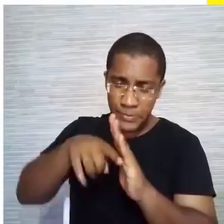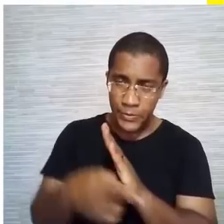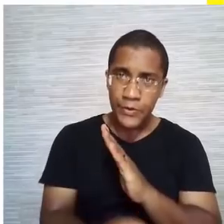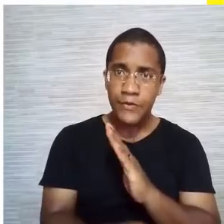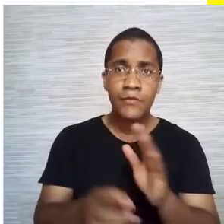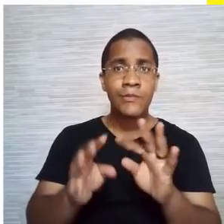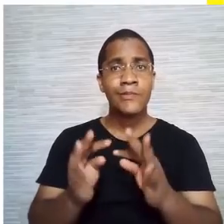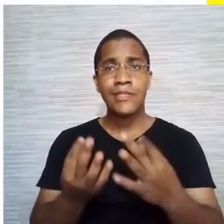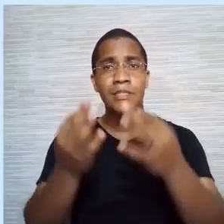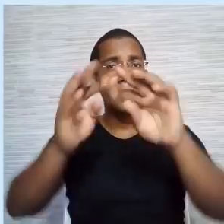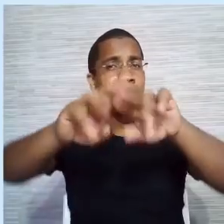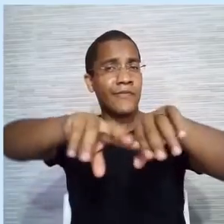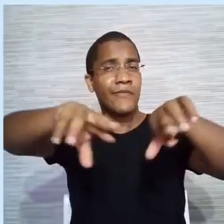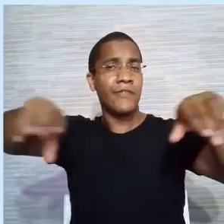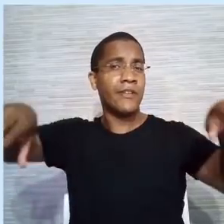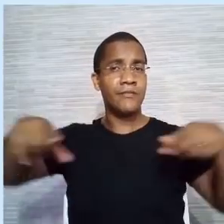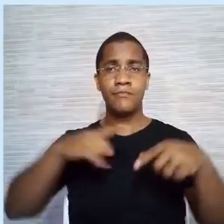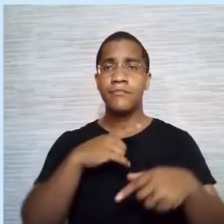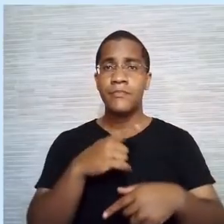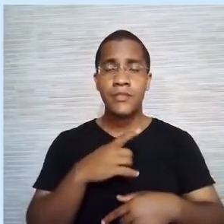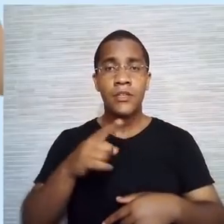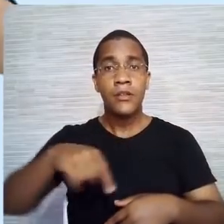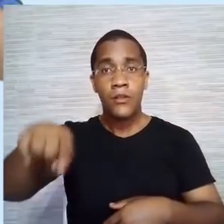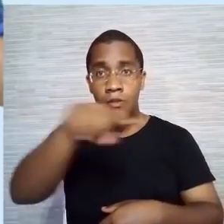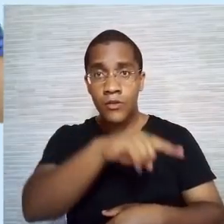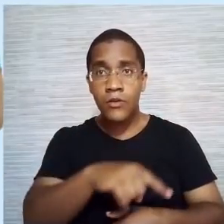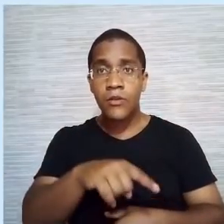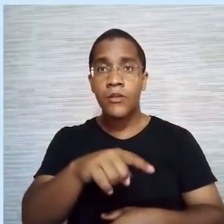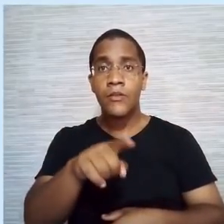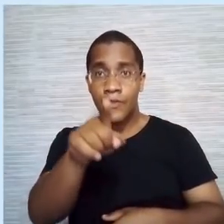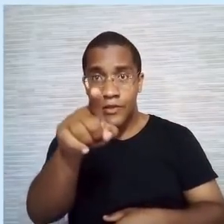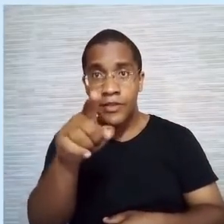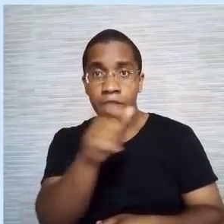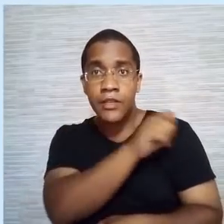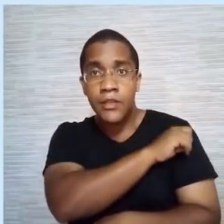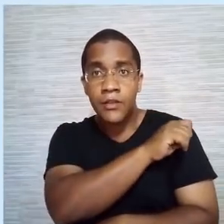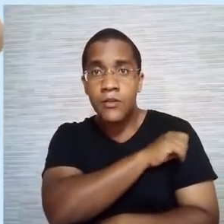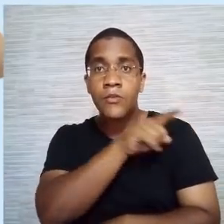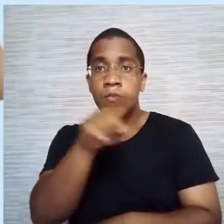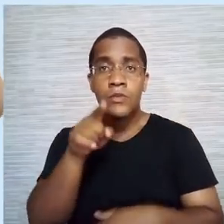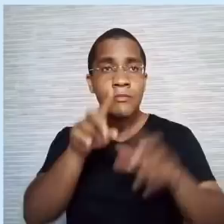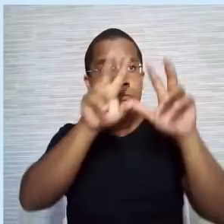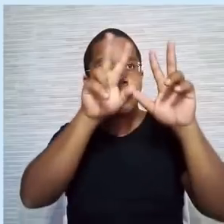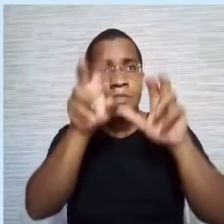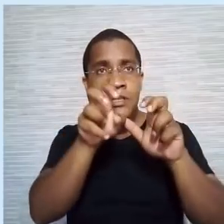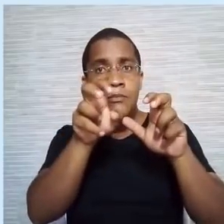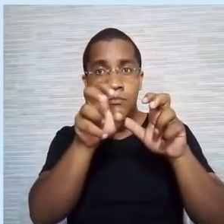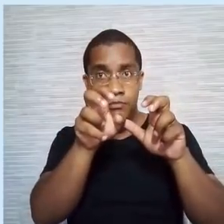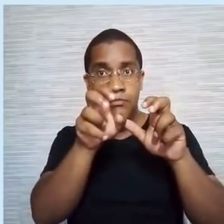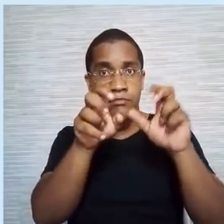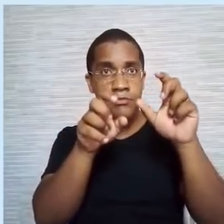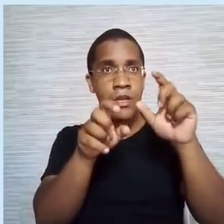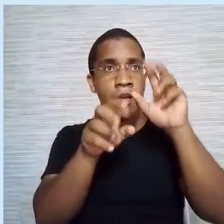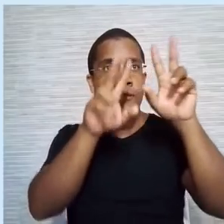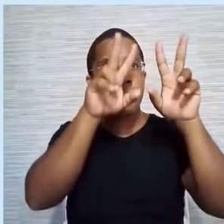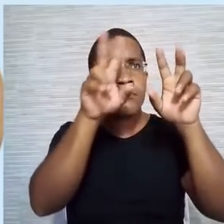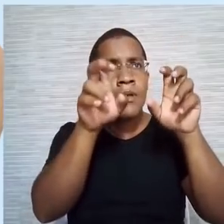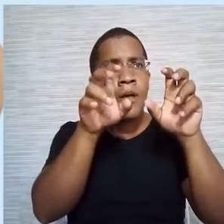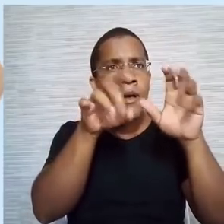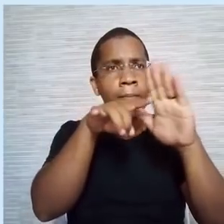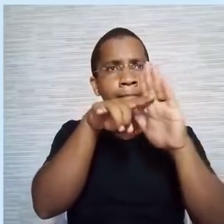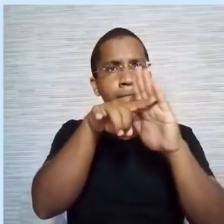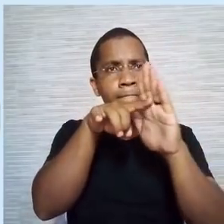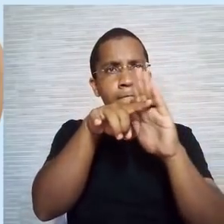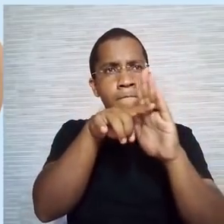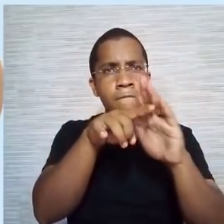diferentes tecnologias. Ou seja, o estudante, ele vai buscar dentro daquele assunto, ele vai pesquisar,